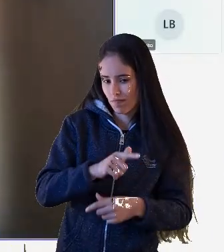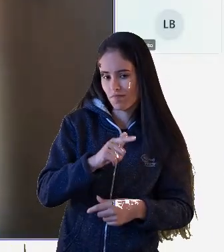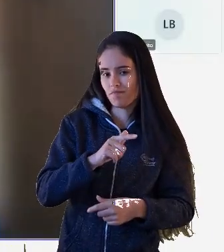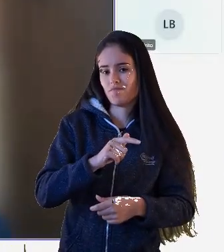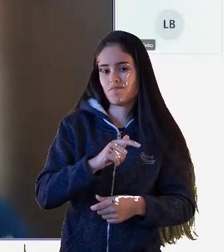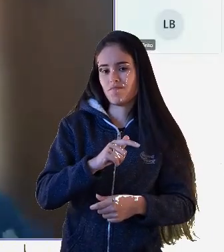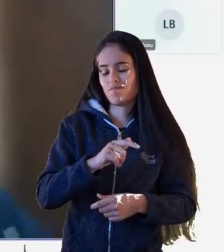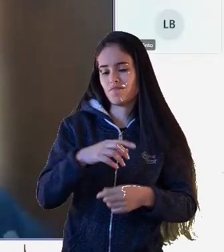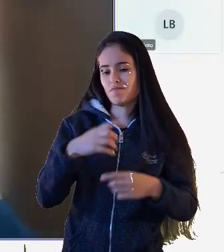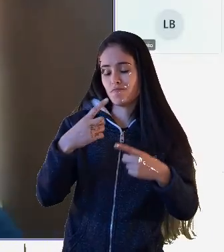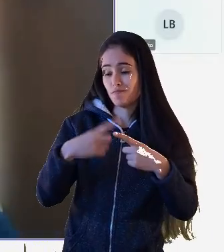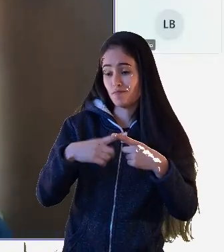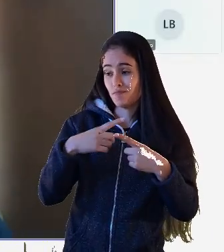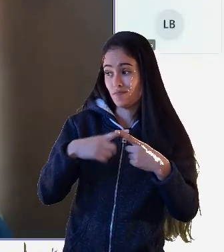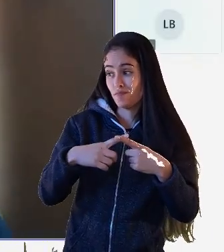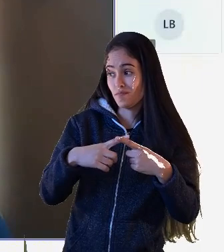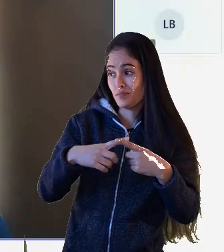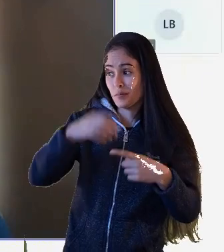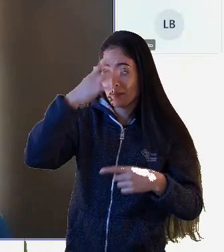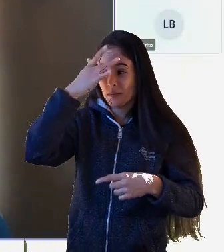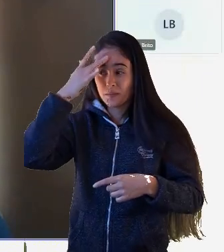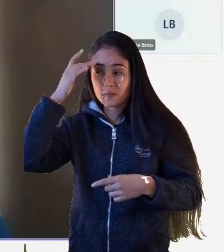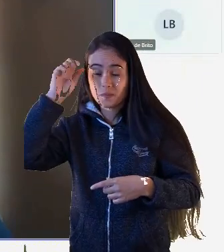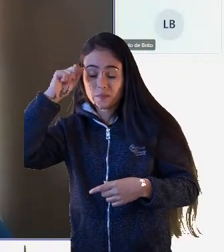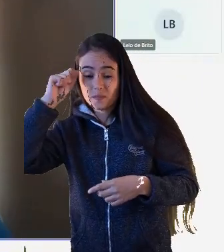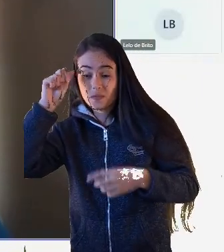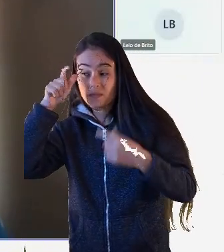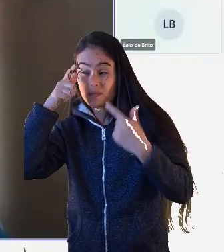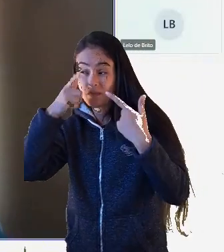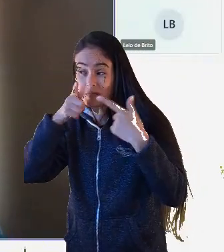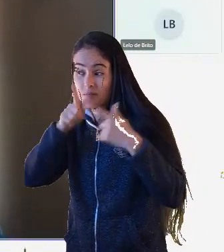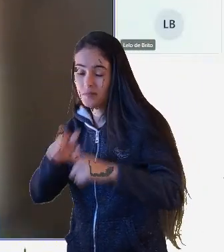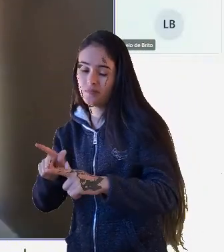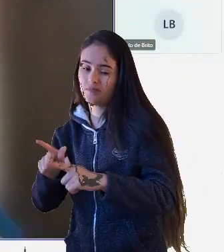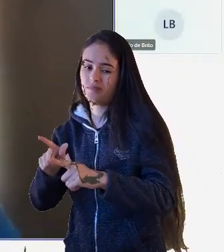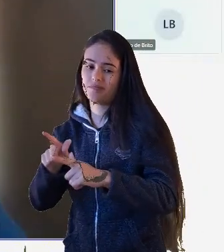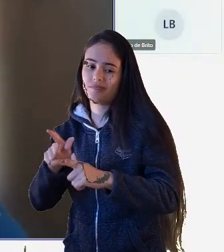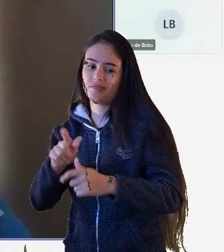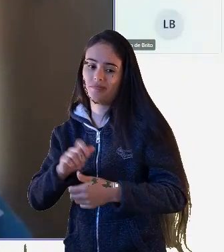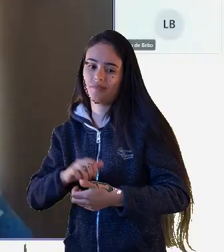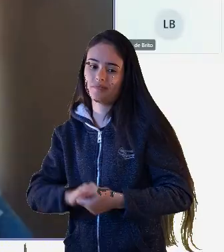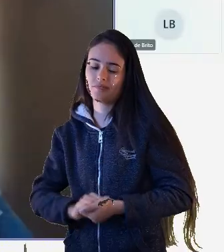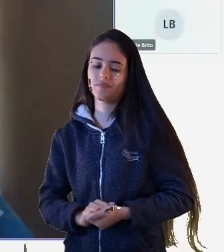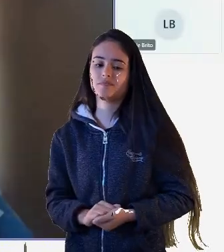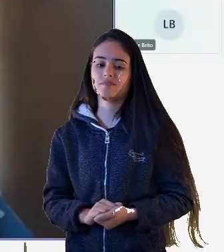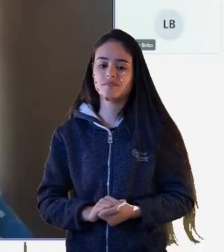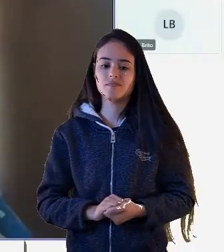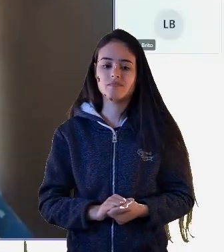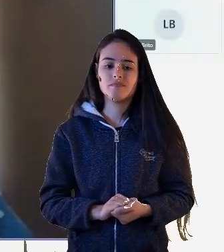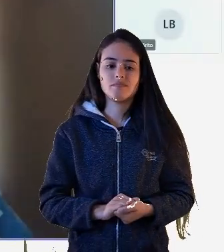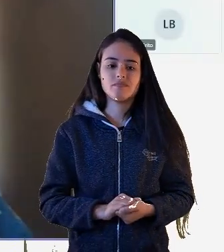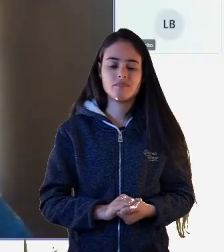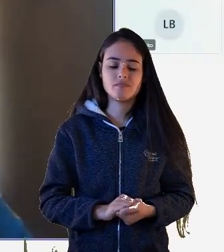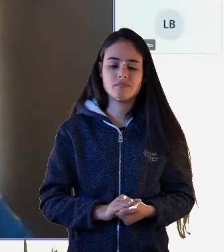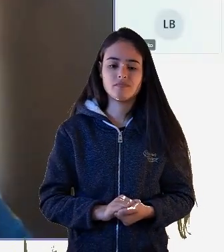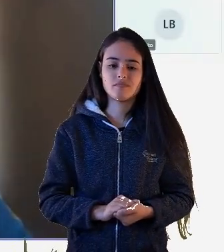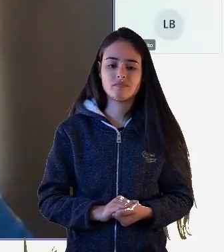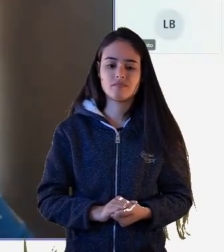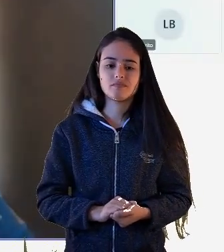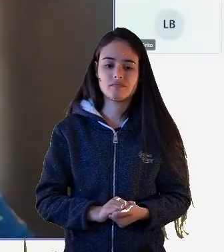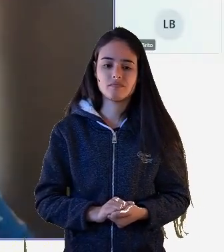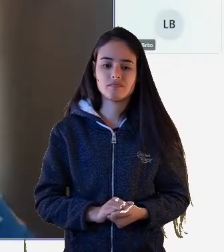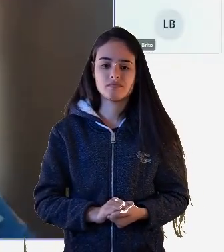tá? Concordo plenamente com você, né? Nesse encontro que eu falei com o Lázaro, ele mesmo disse, né? É a hora da